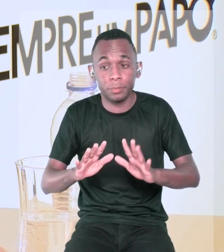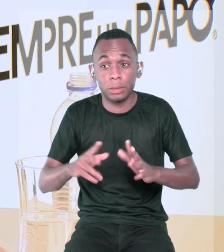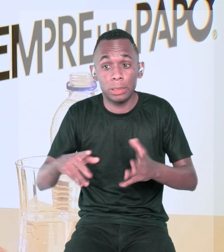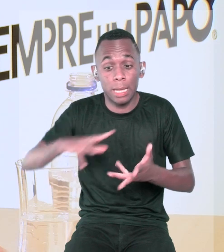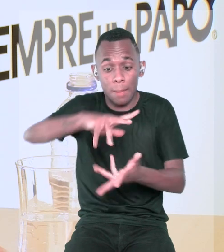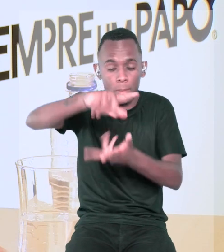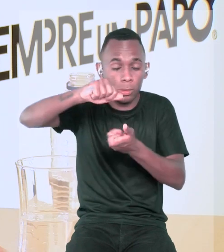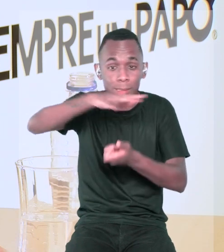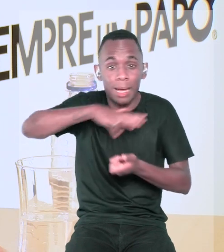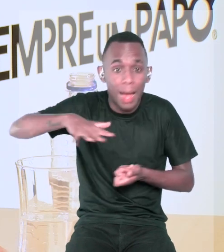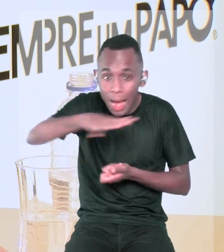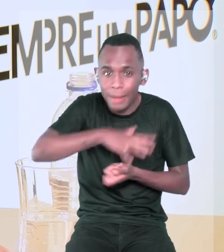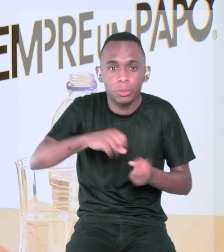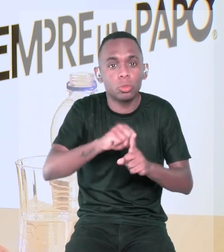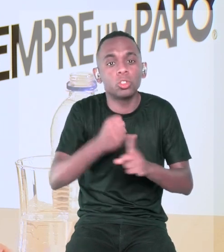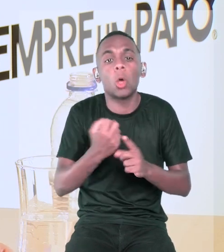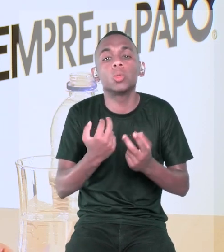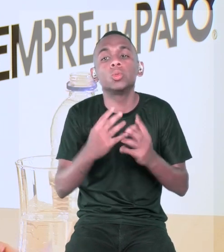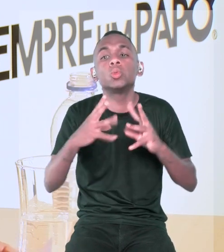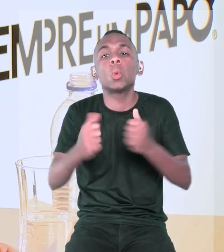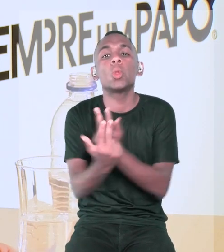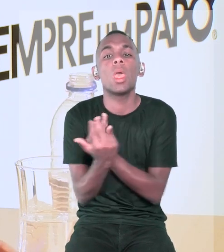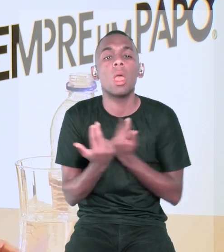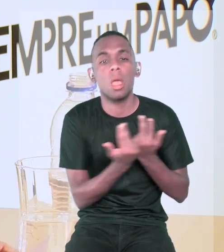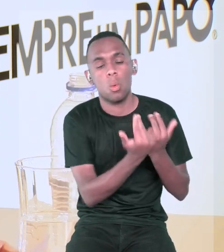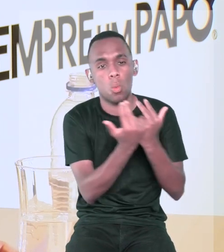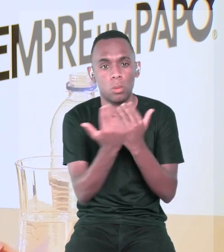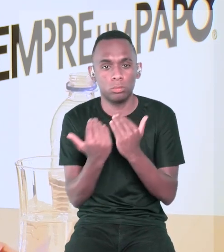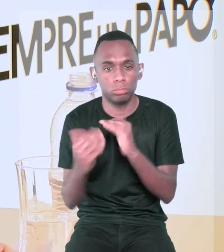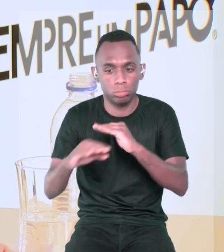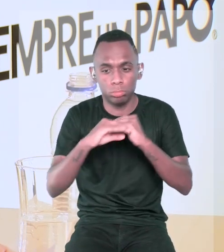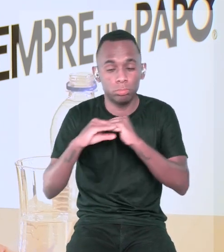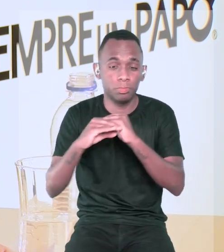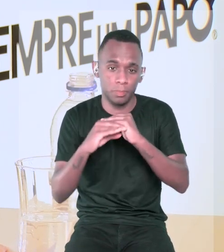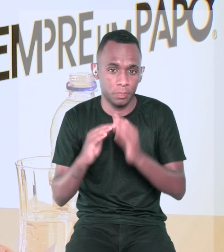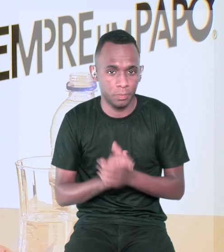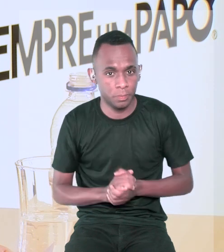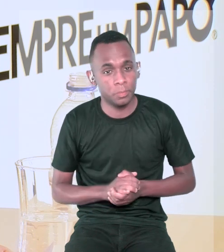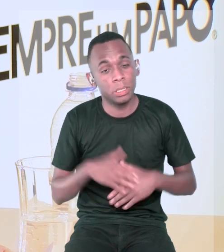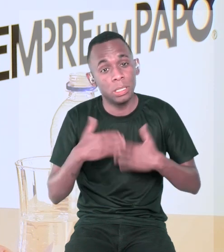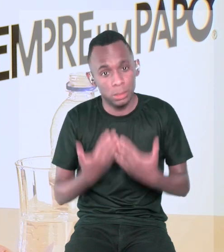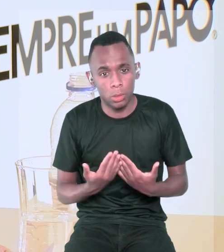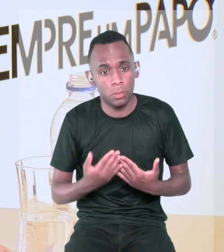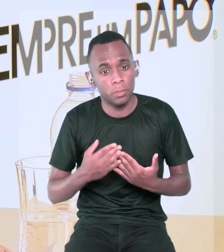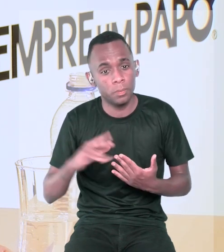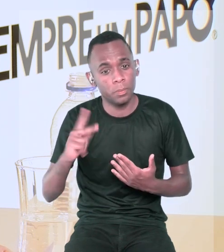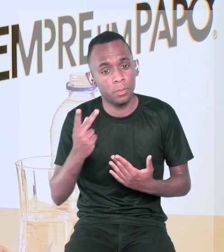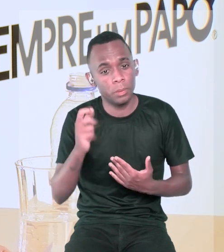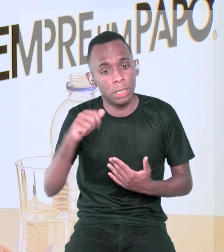a uma mundanidade social que tudo iguala e homogeneiza. Como observou Hannah